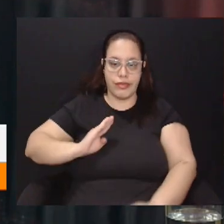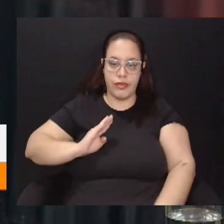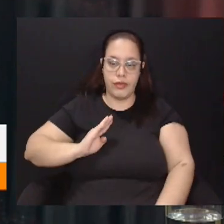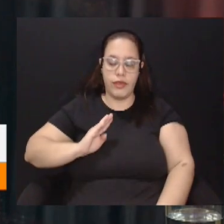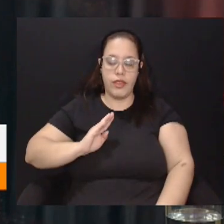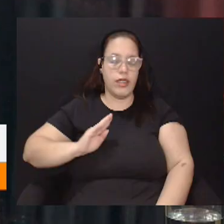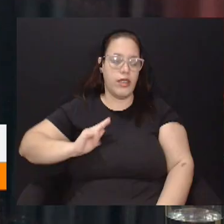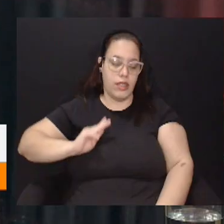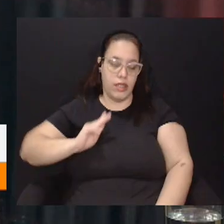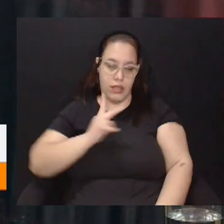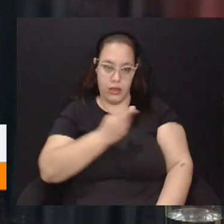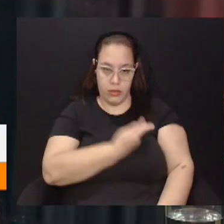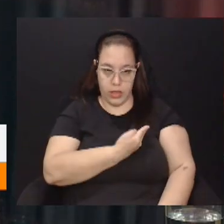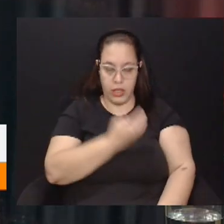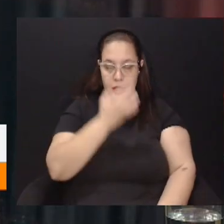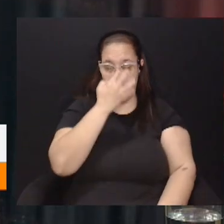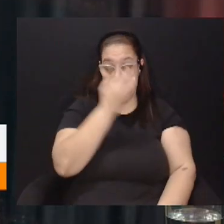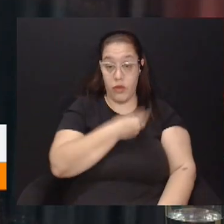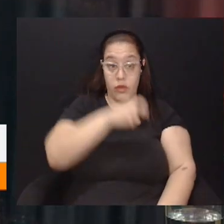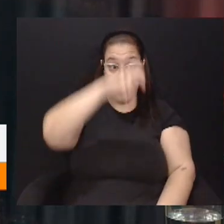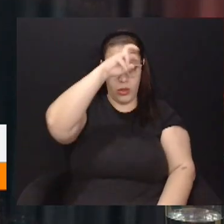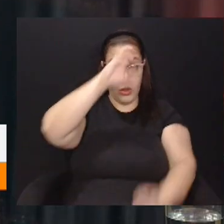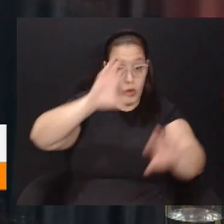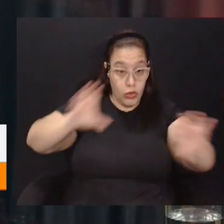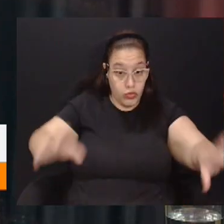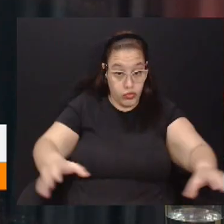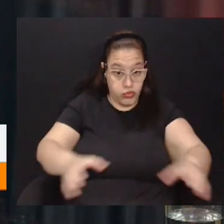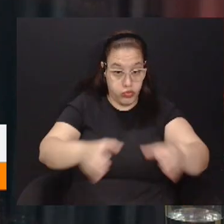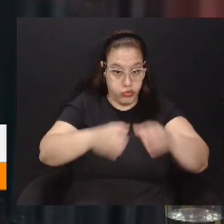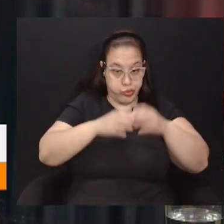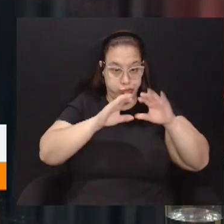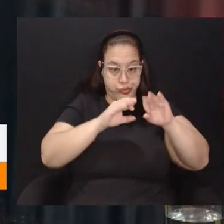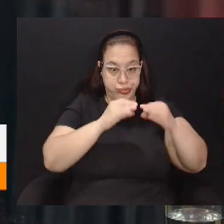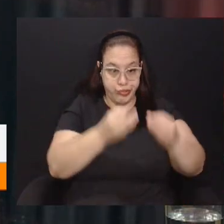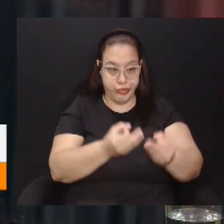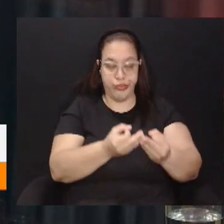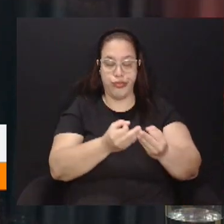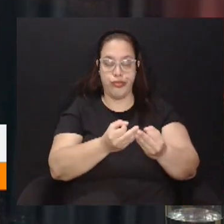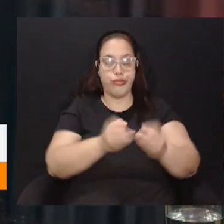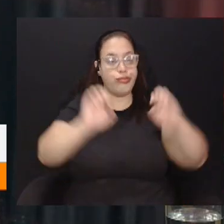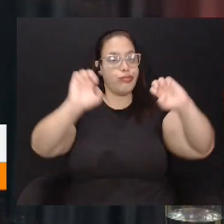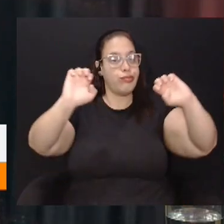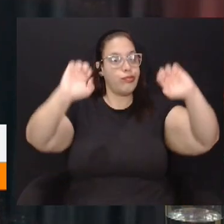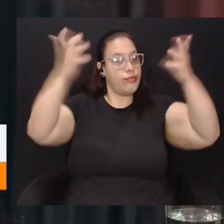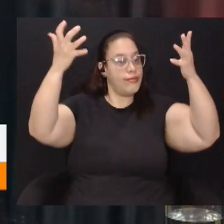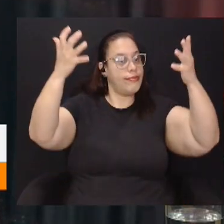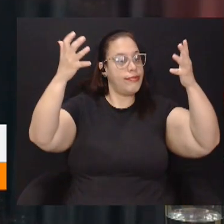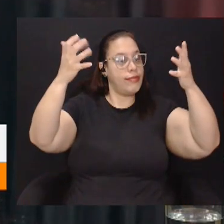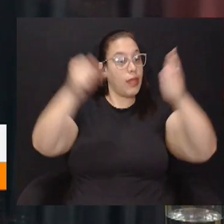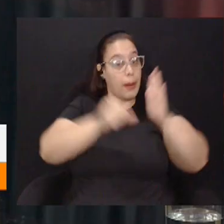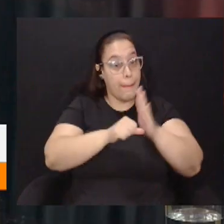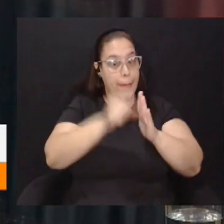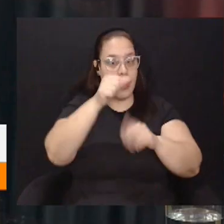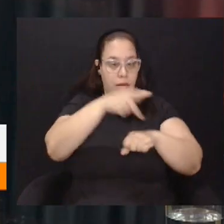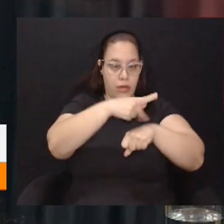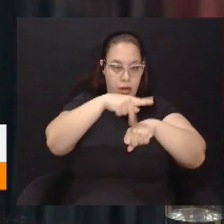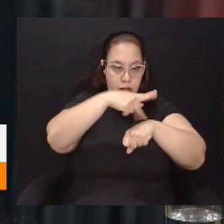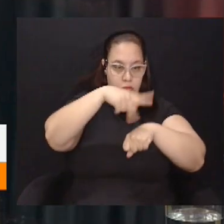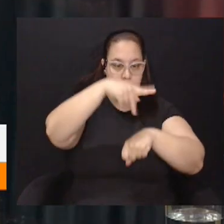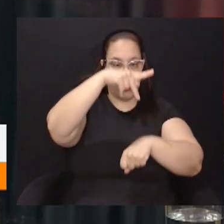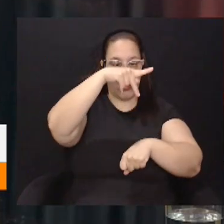Egito se reúnem em núcleos familiares, celebram essa primeira Páscoa,